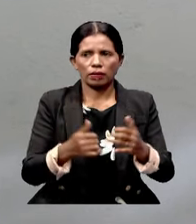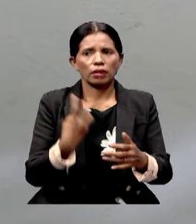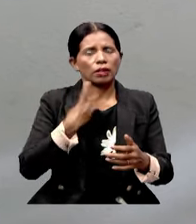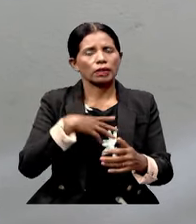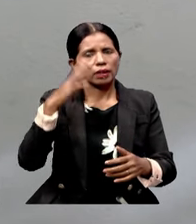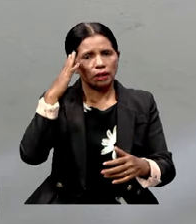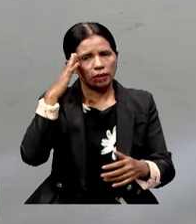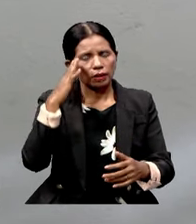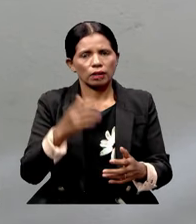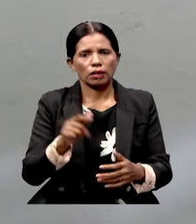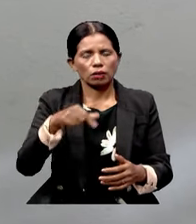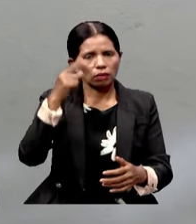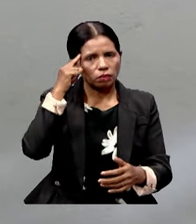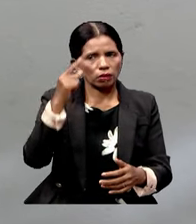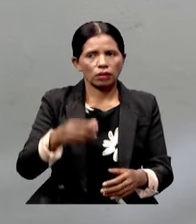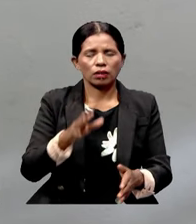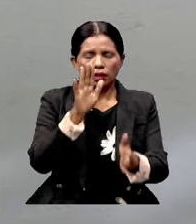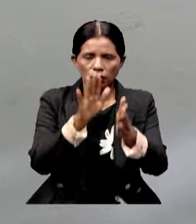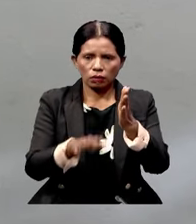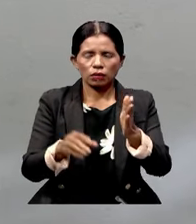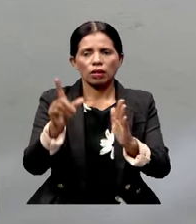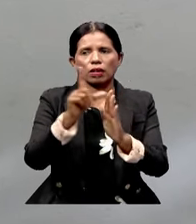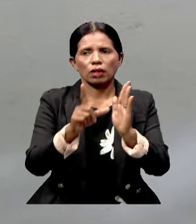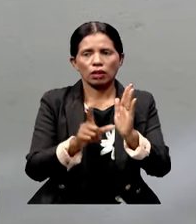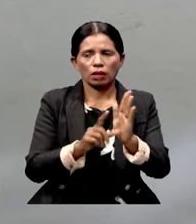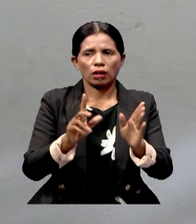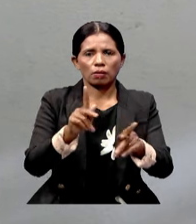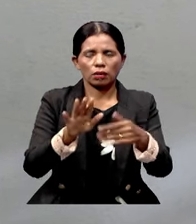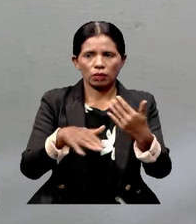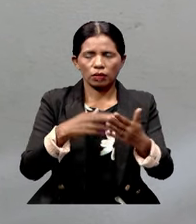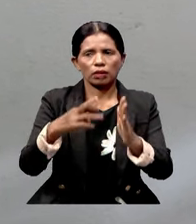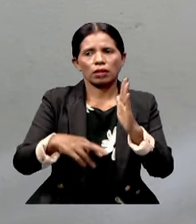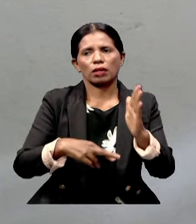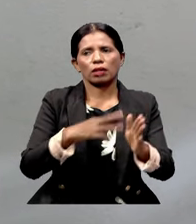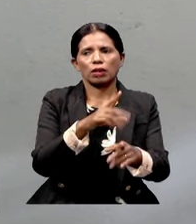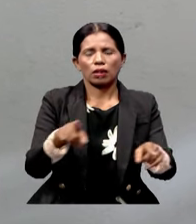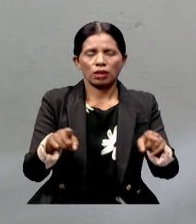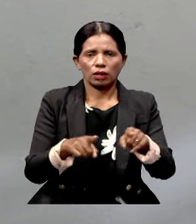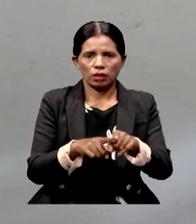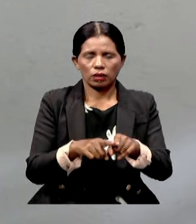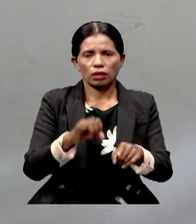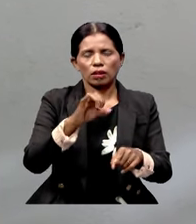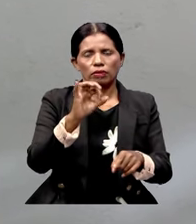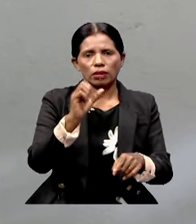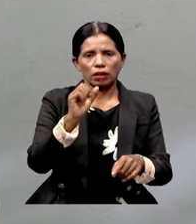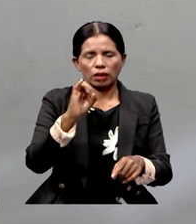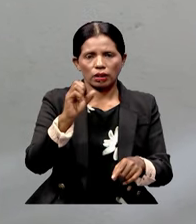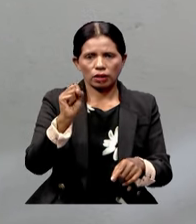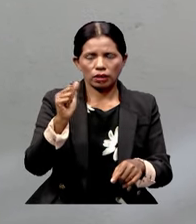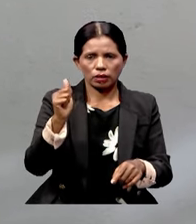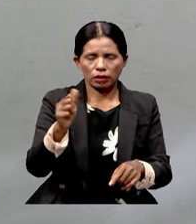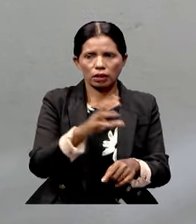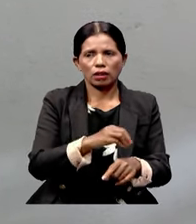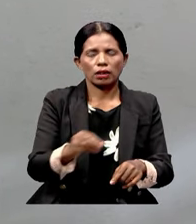bota ne veia o governo hatur ne lei, entidade reguladora sira principalmente hansa entidade a IFESA, no entidade reguladora comercial